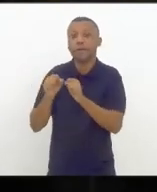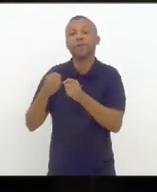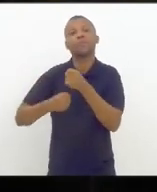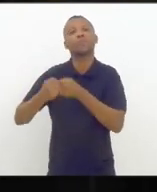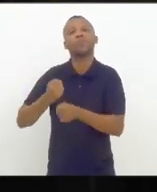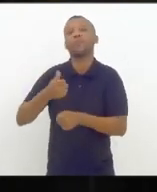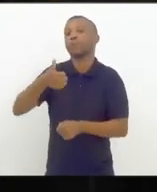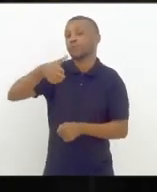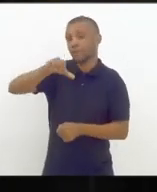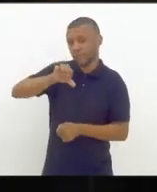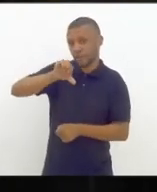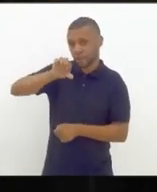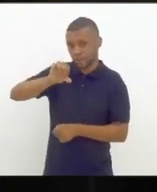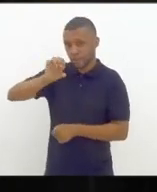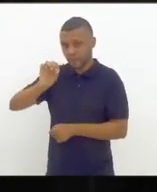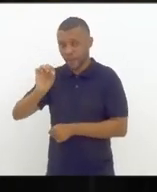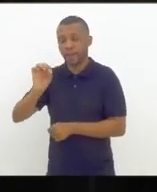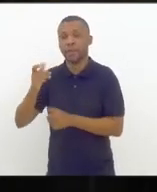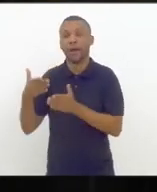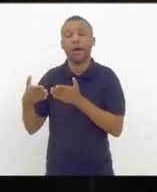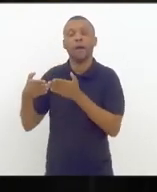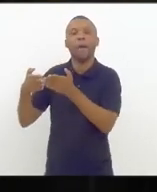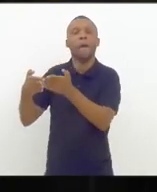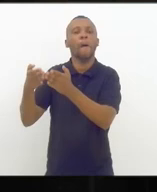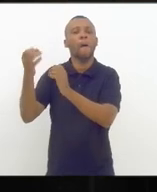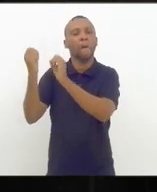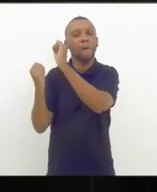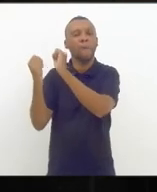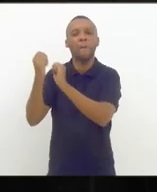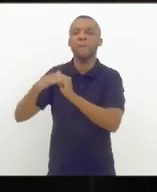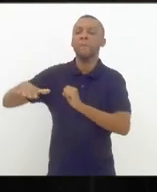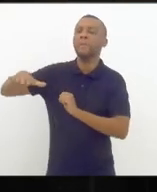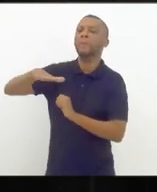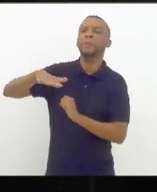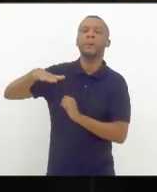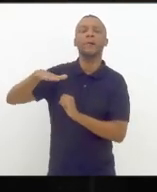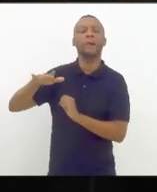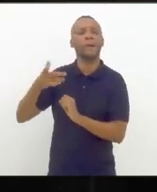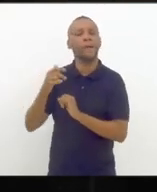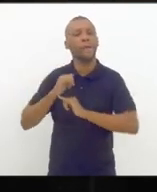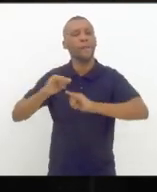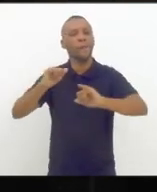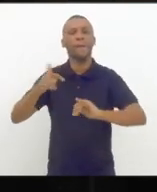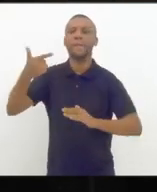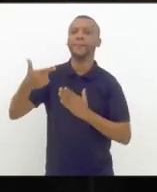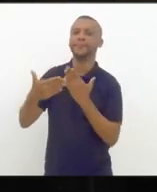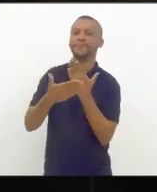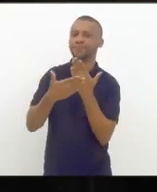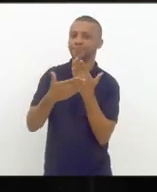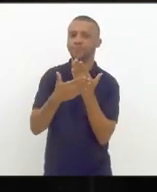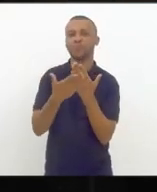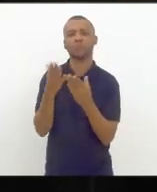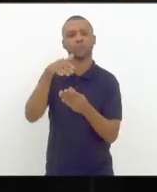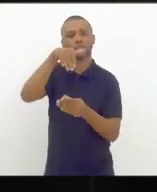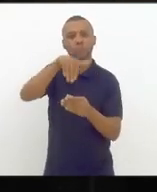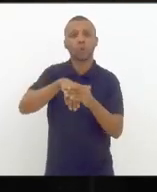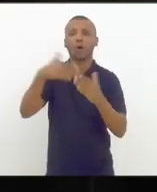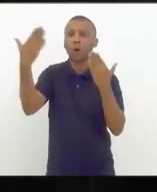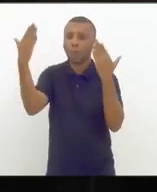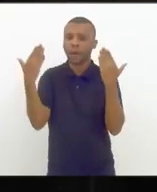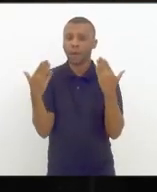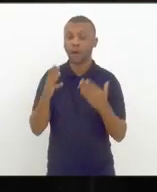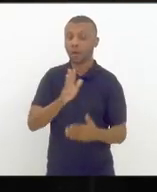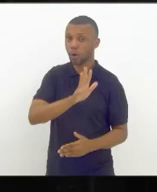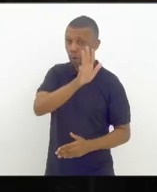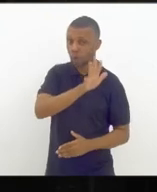encomendas a indústria naval asiática principalmente então falei da importância de na campanha do segundo turno comparar comparar o que fez